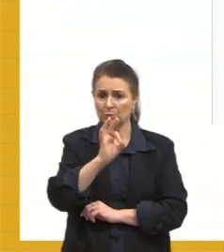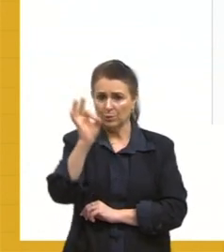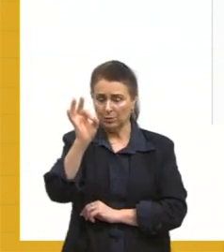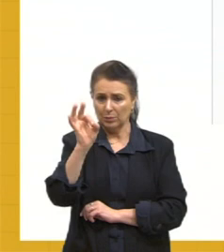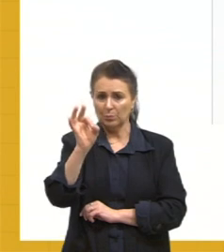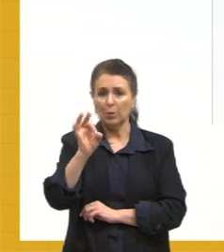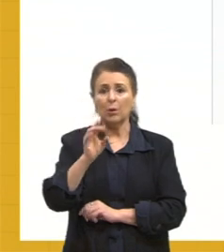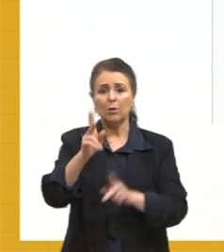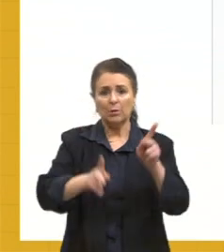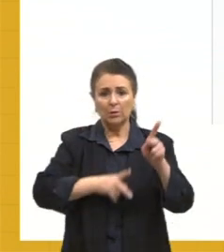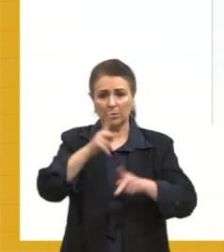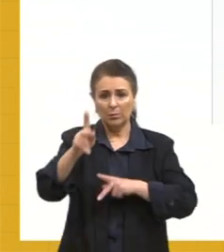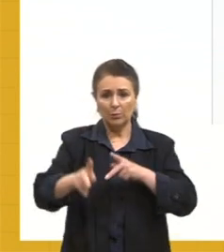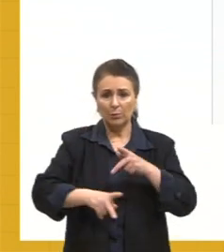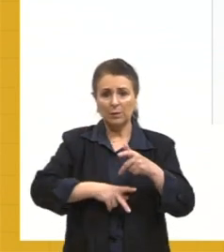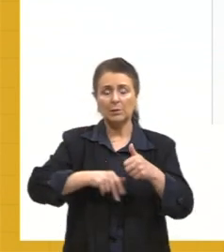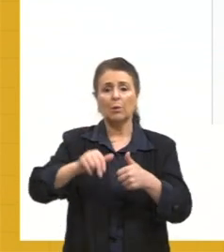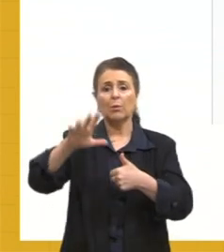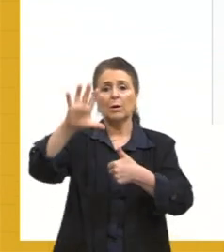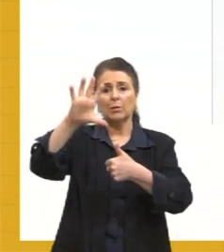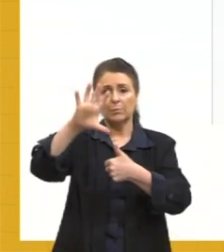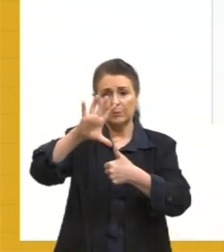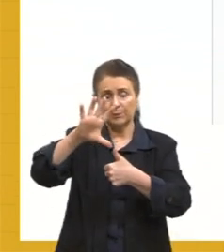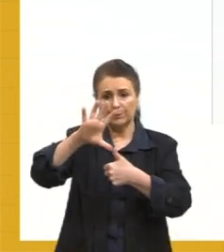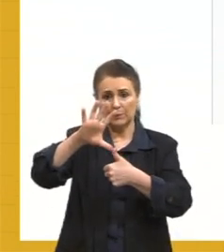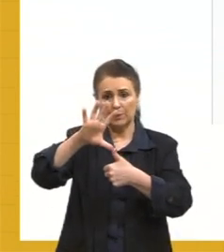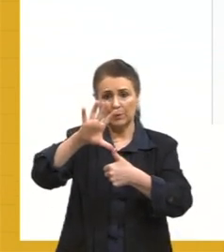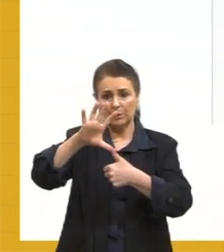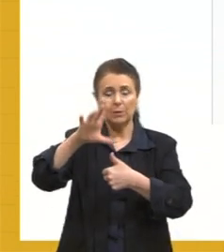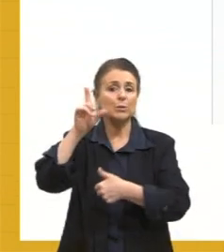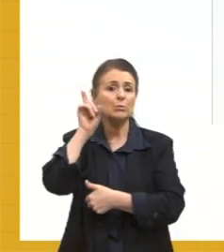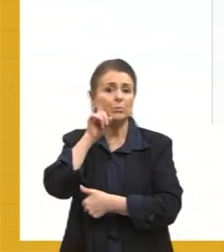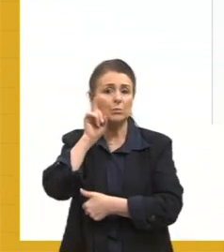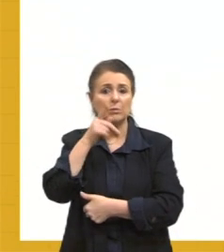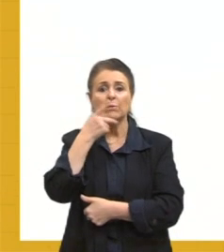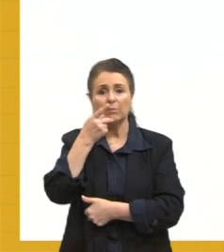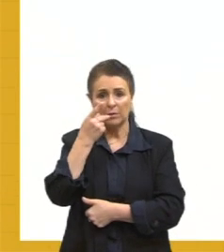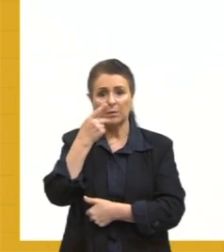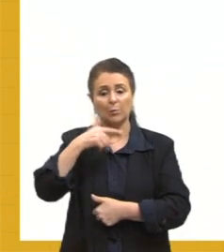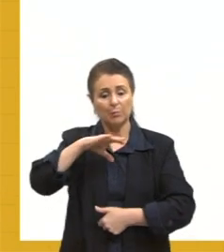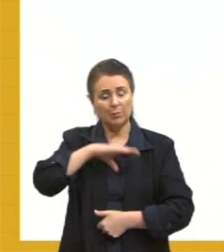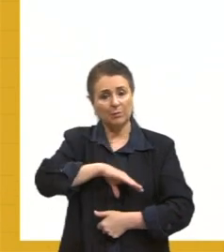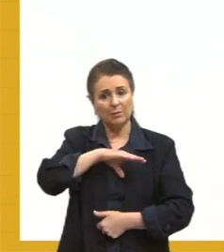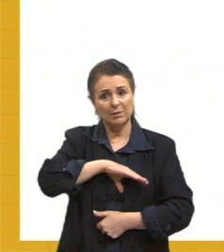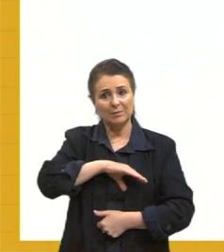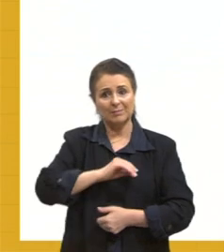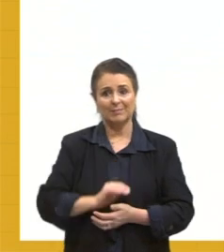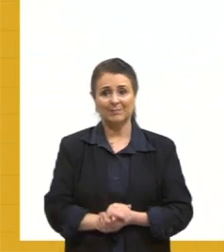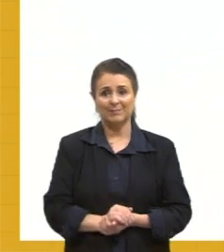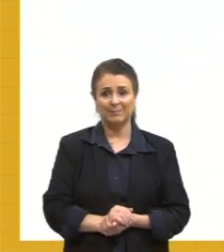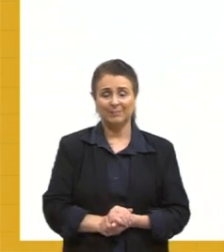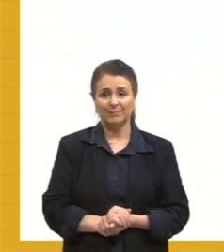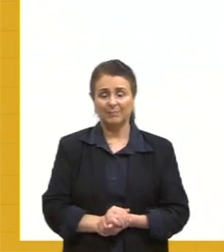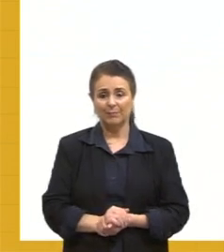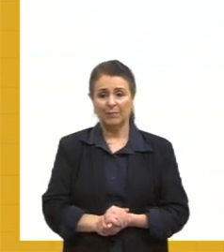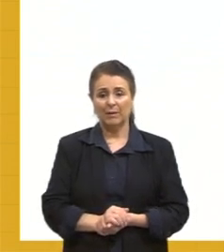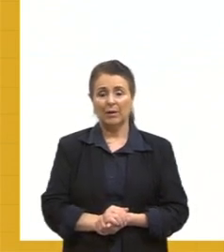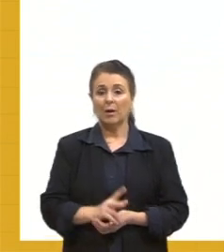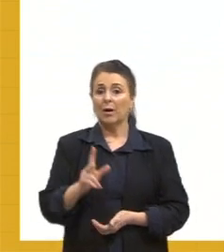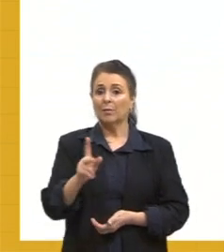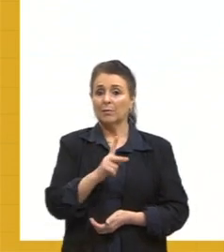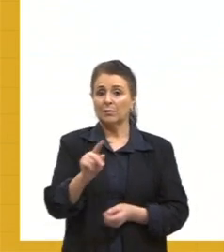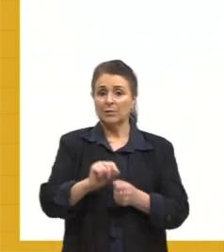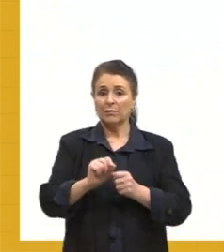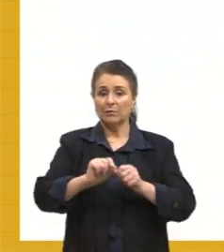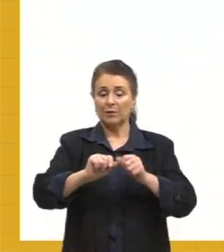fala a língua inglesa a língua portuguesa muito legal né aquilo eu fiz um mapa